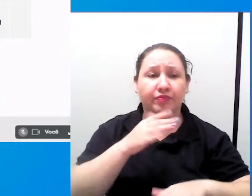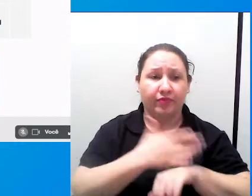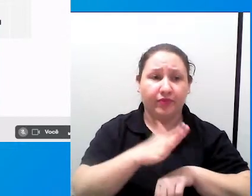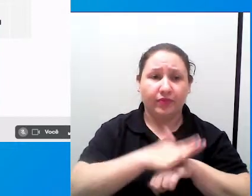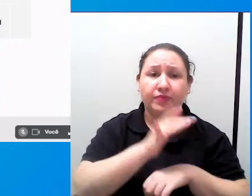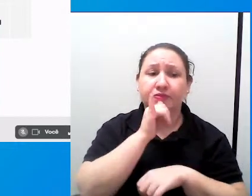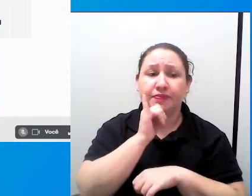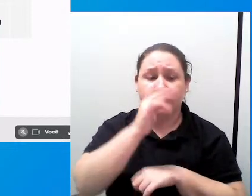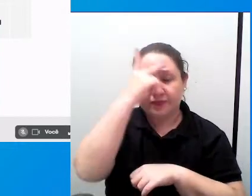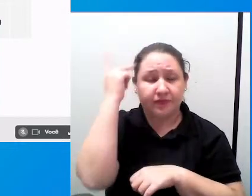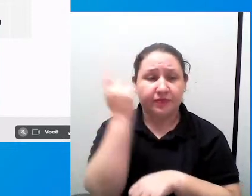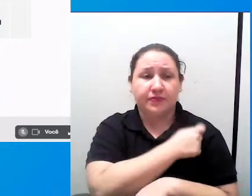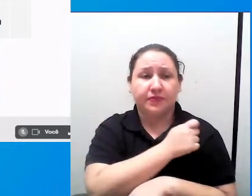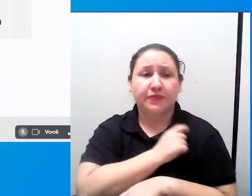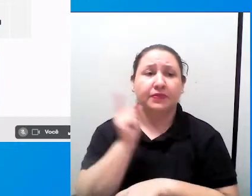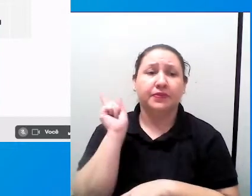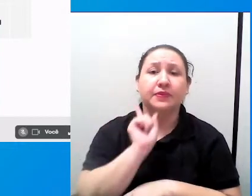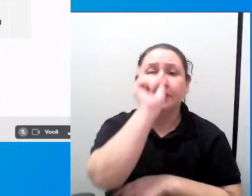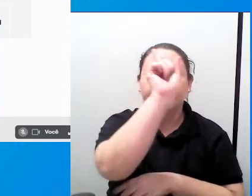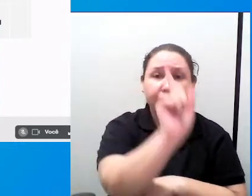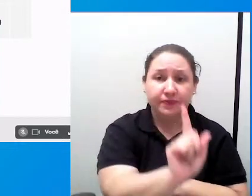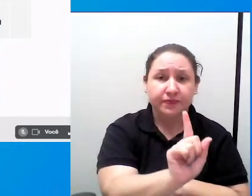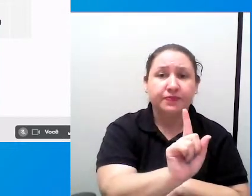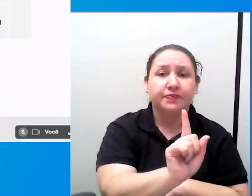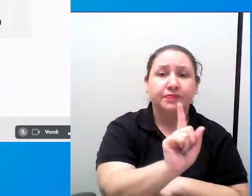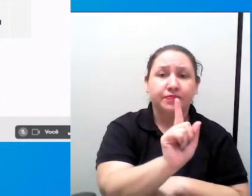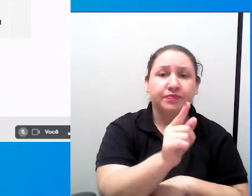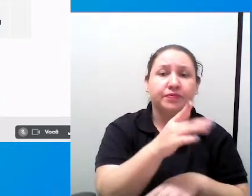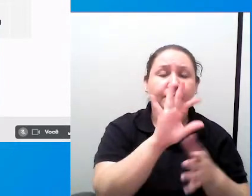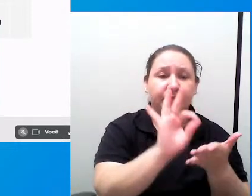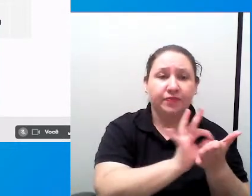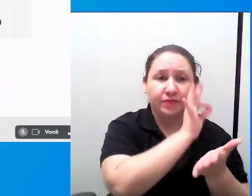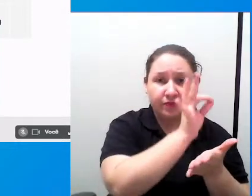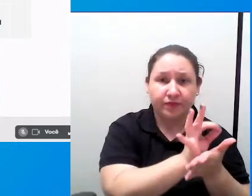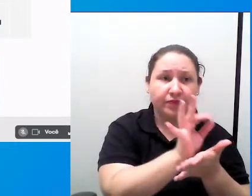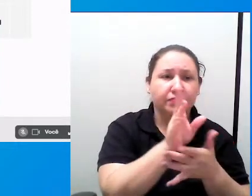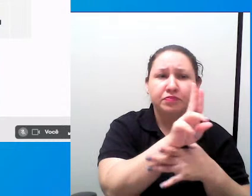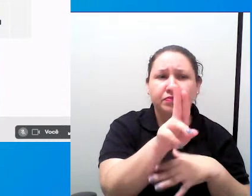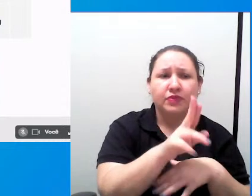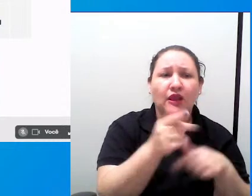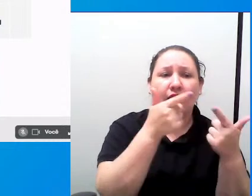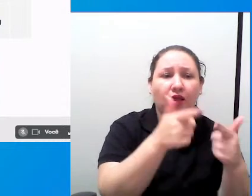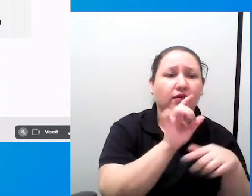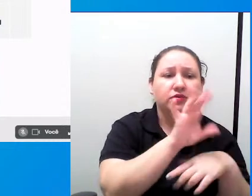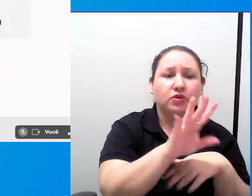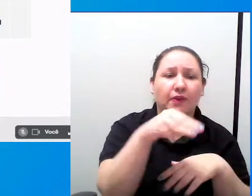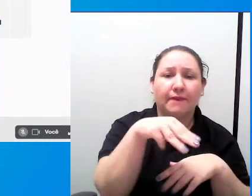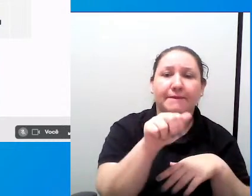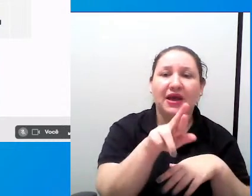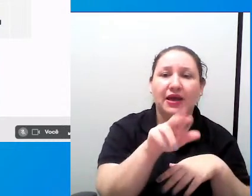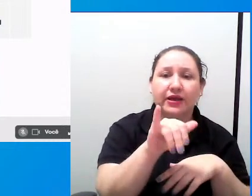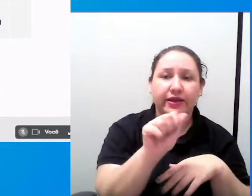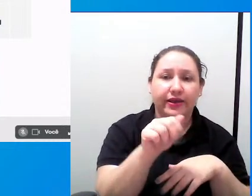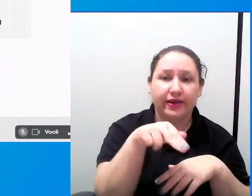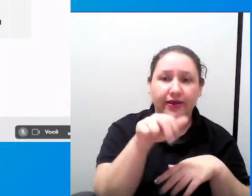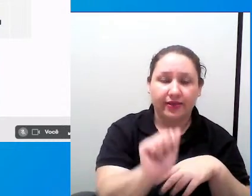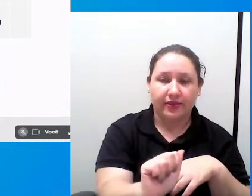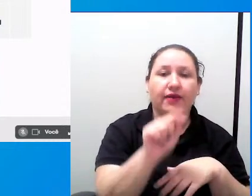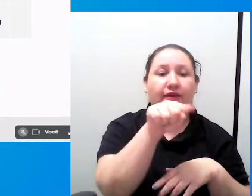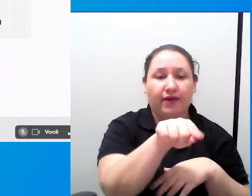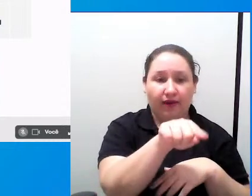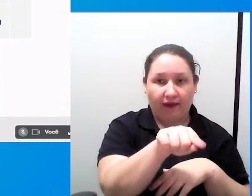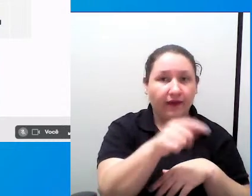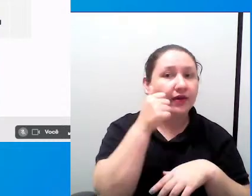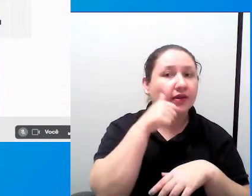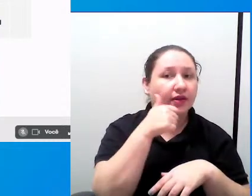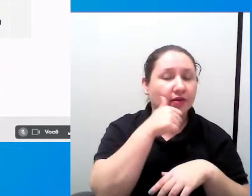primeiro período e suponhamos que a estudante é a Mariana. Só um nome assim fictício para trazer mais para a realidade. A Mariana entrou